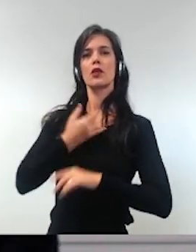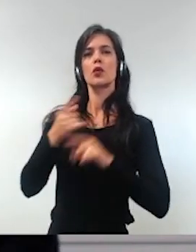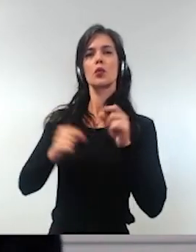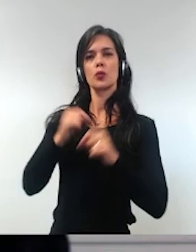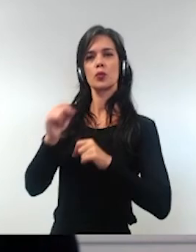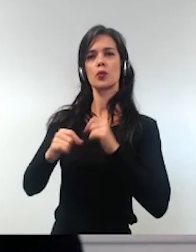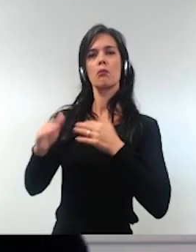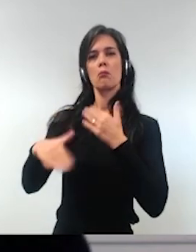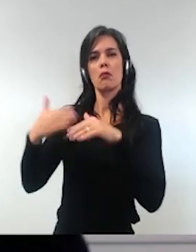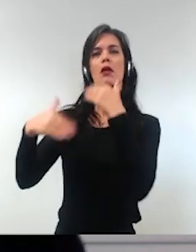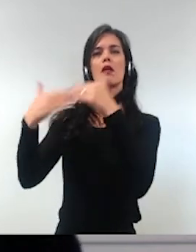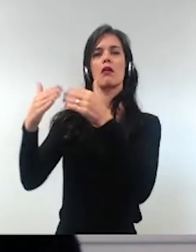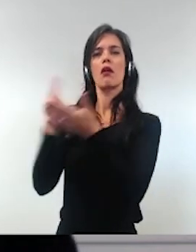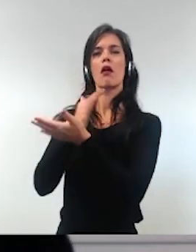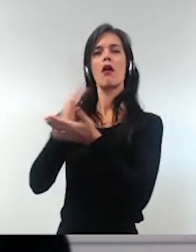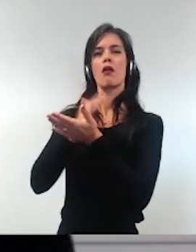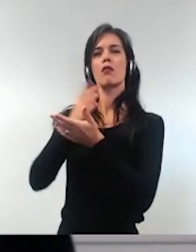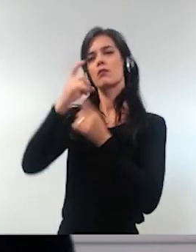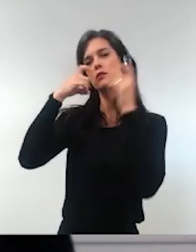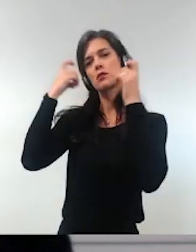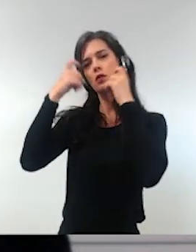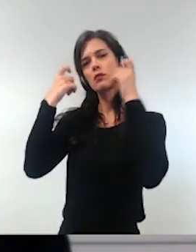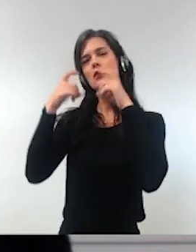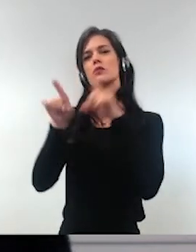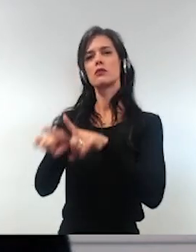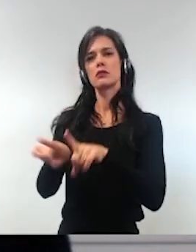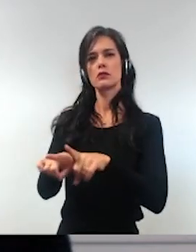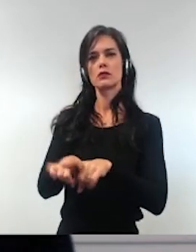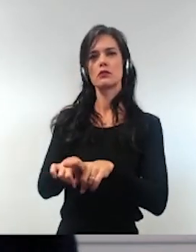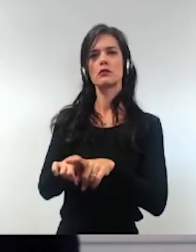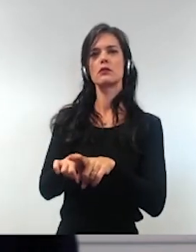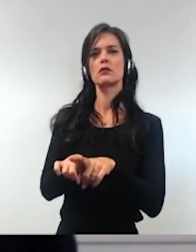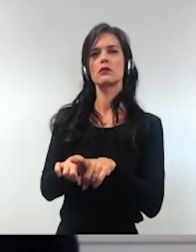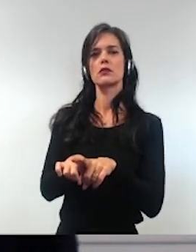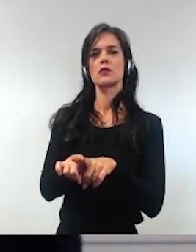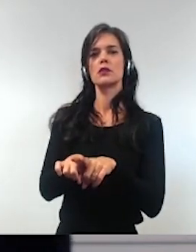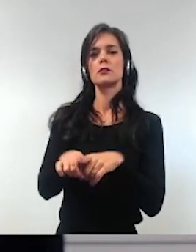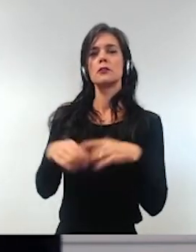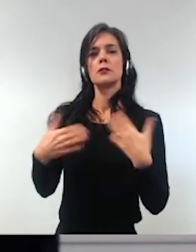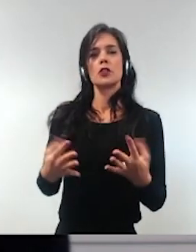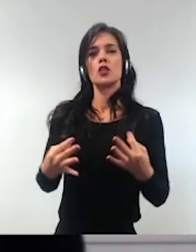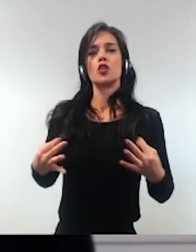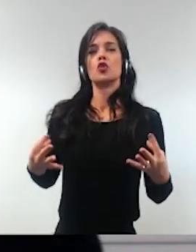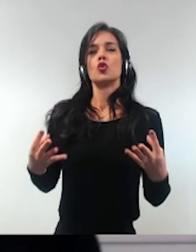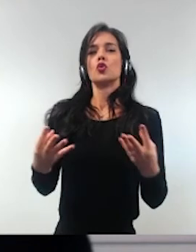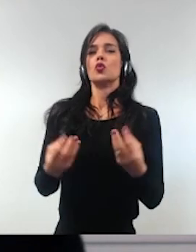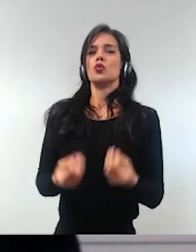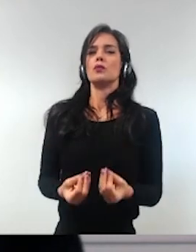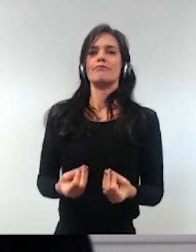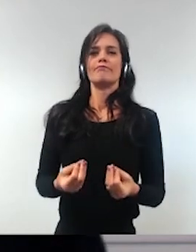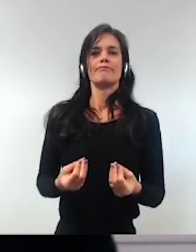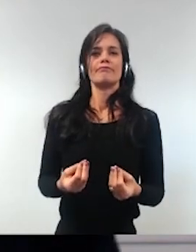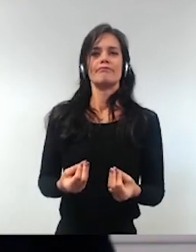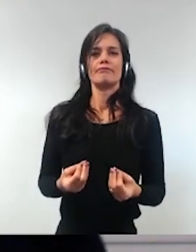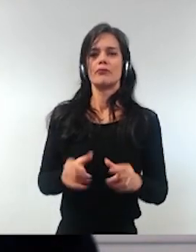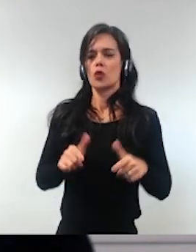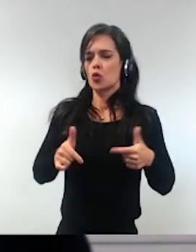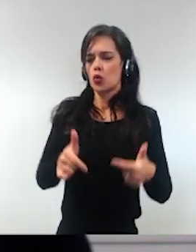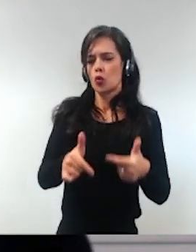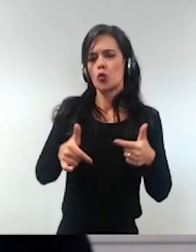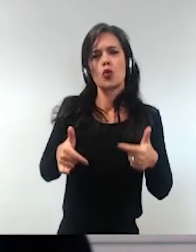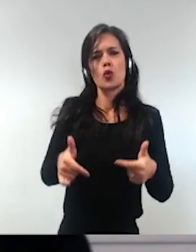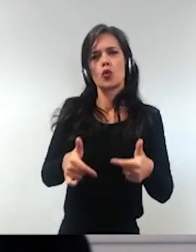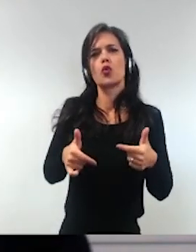é? Algumas preocupações e, enfim, tudo tem sido enfrentado de